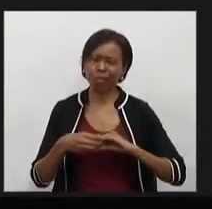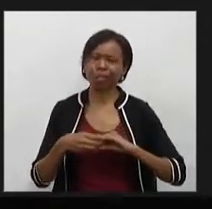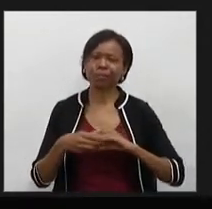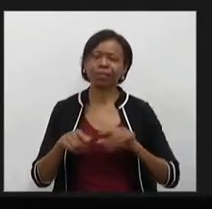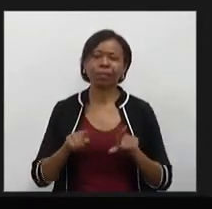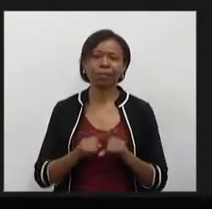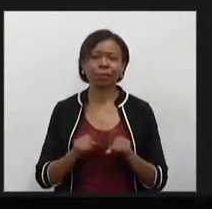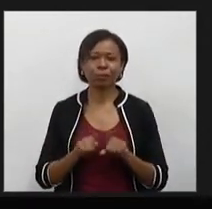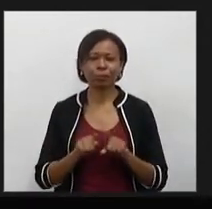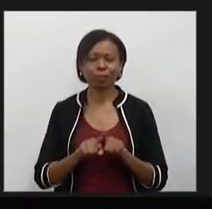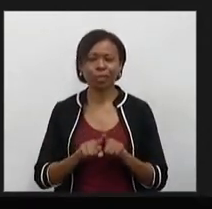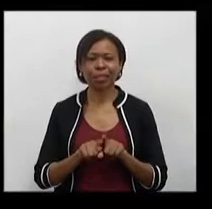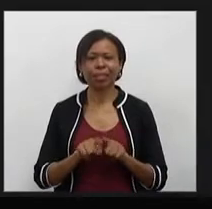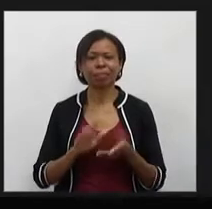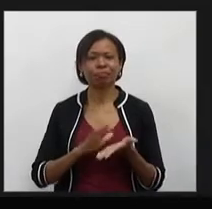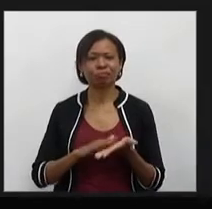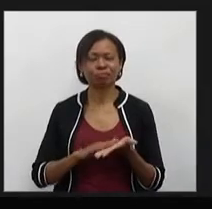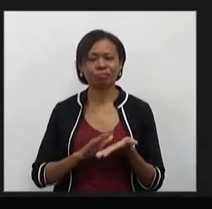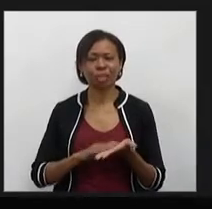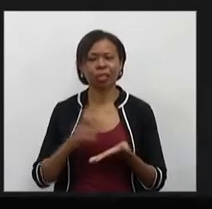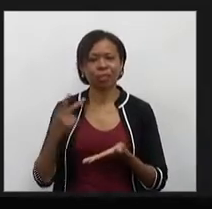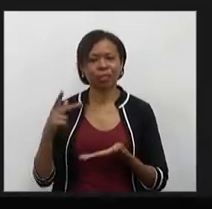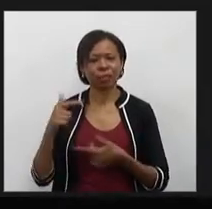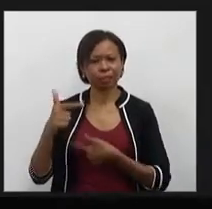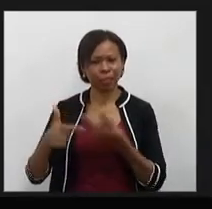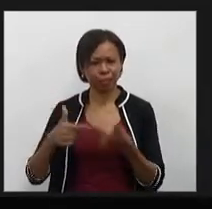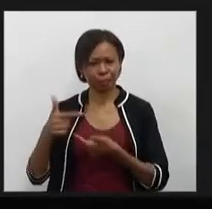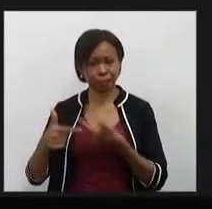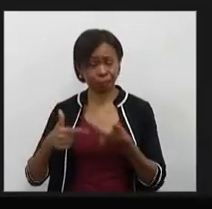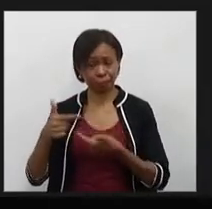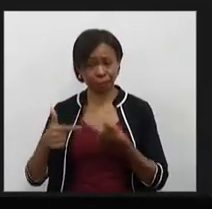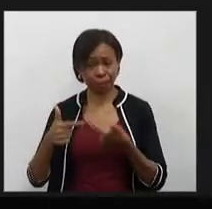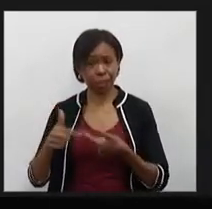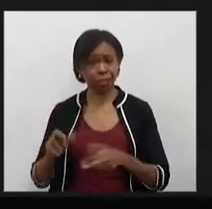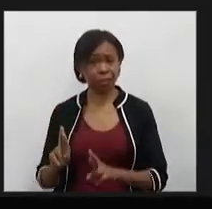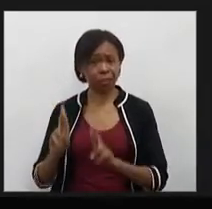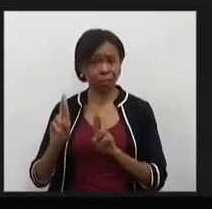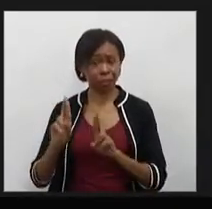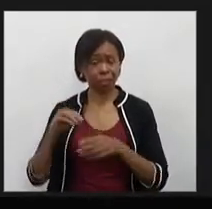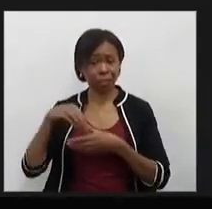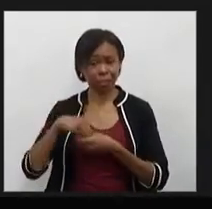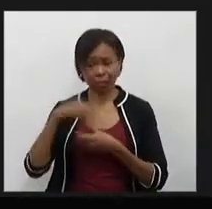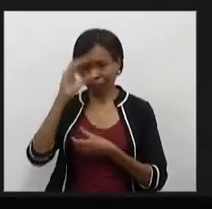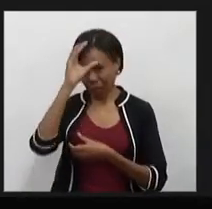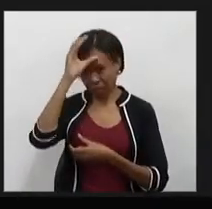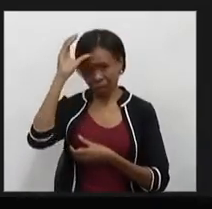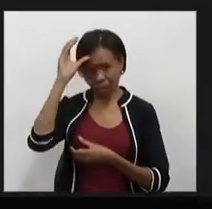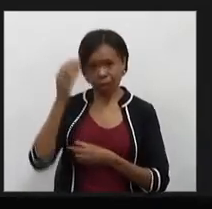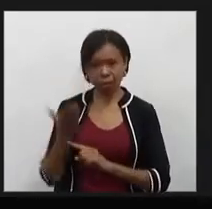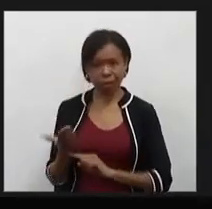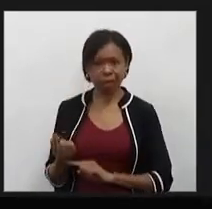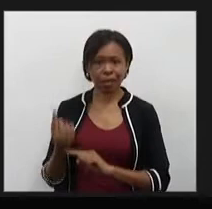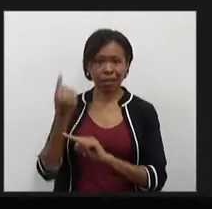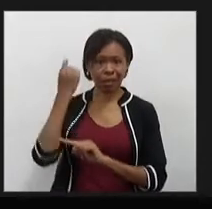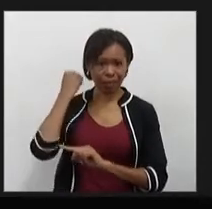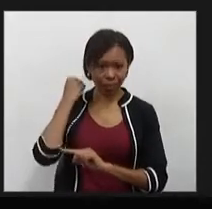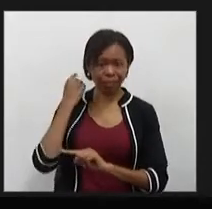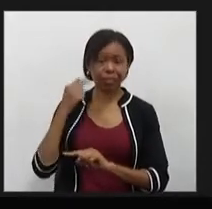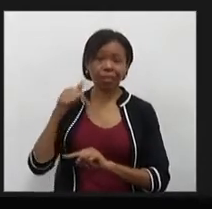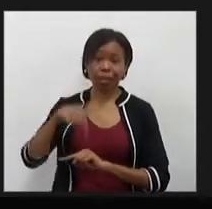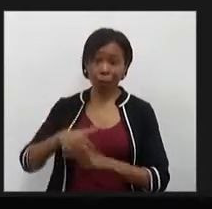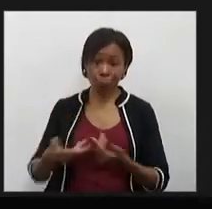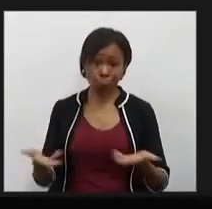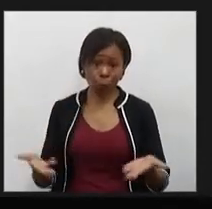enalteço não somente o trabalho que Vossa Excelência conduziu na Câmara Municipal de Belo Horizonte, mas também que vem conduzindo